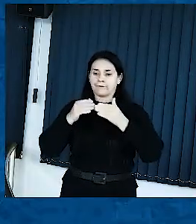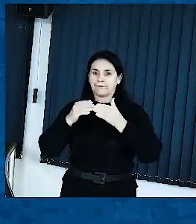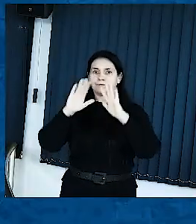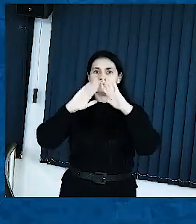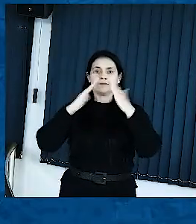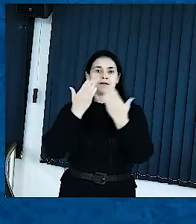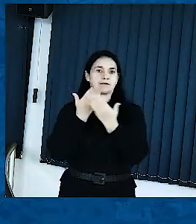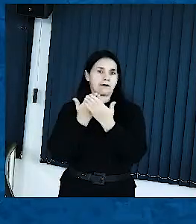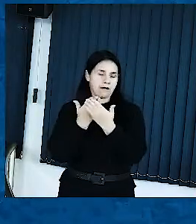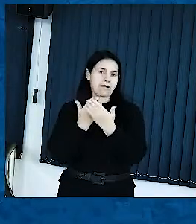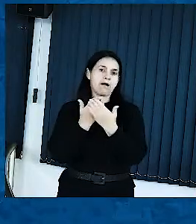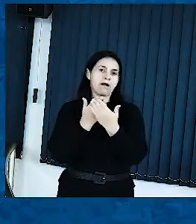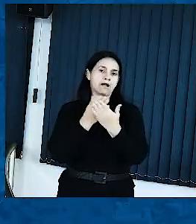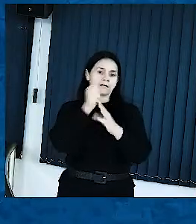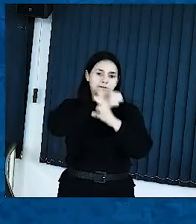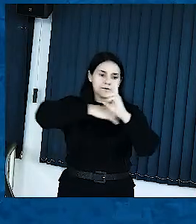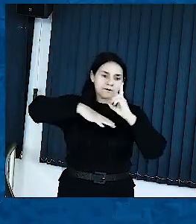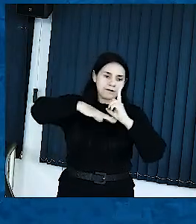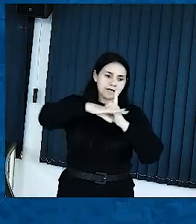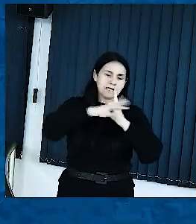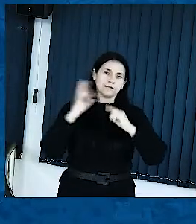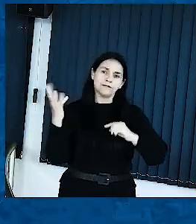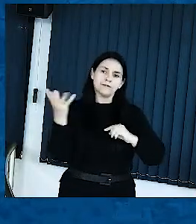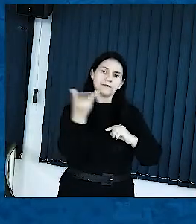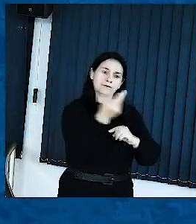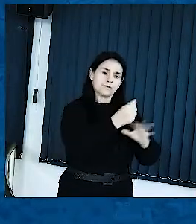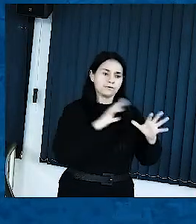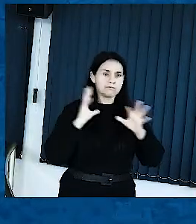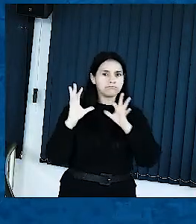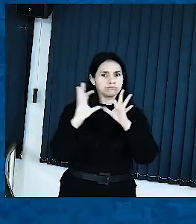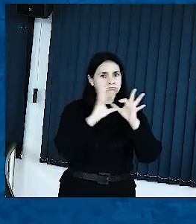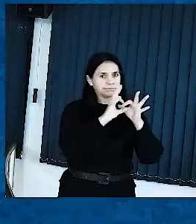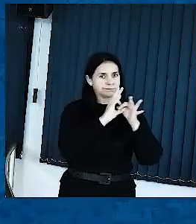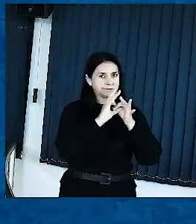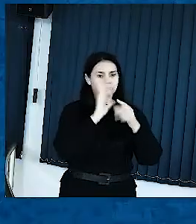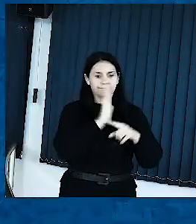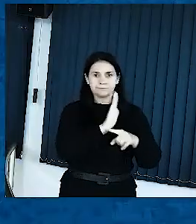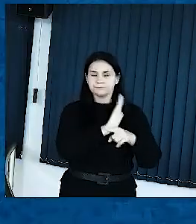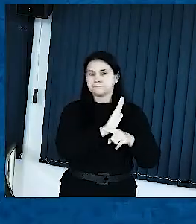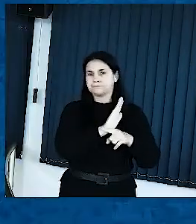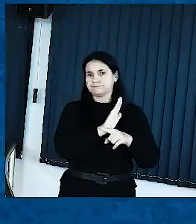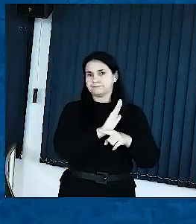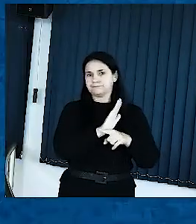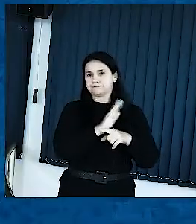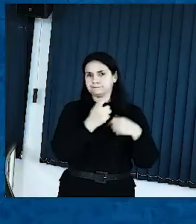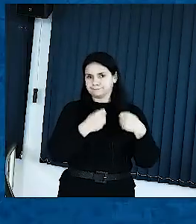escola, eu, sociedade, é todo mundo.